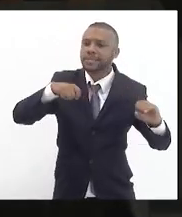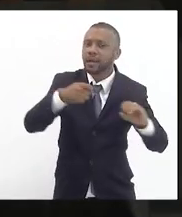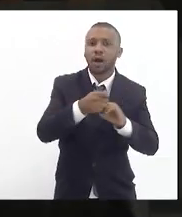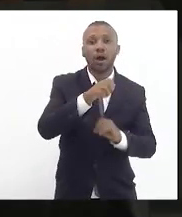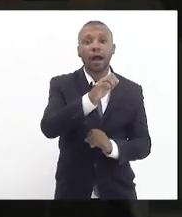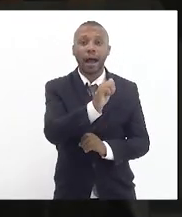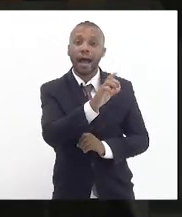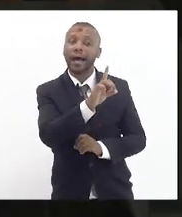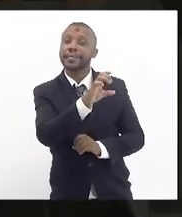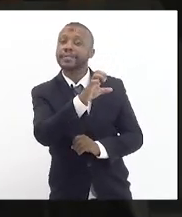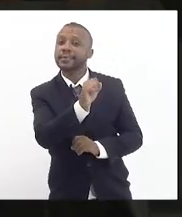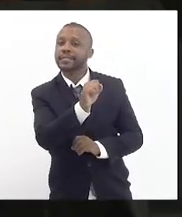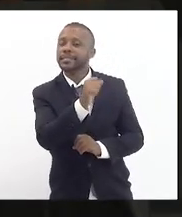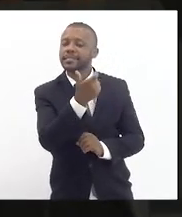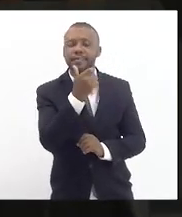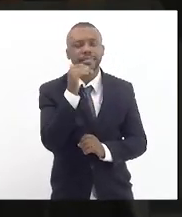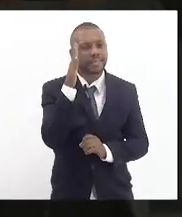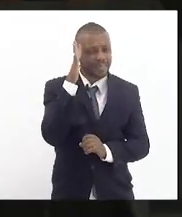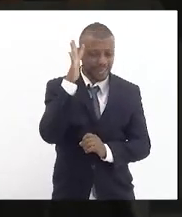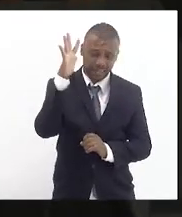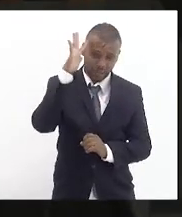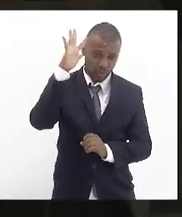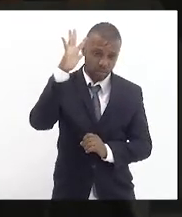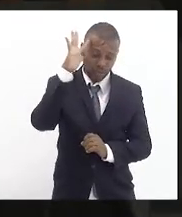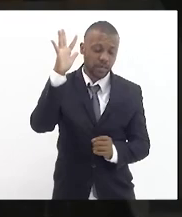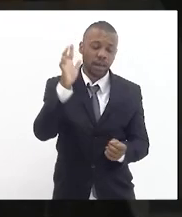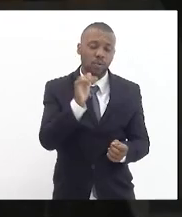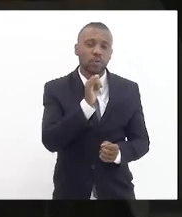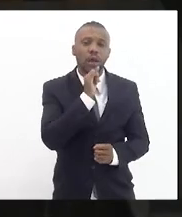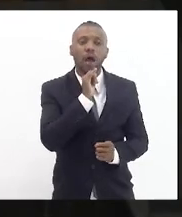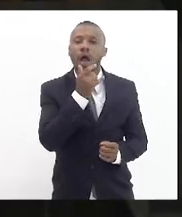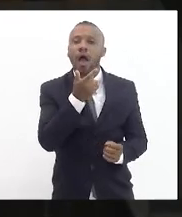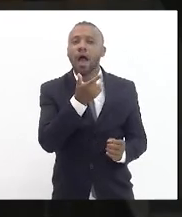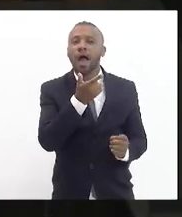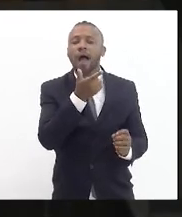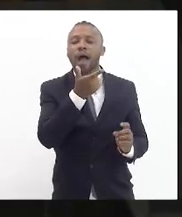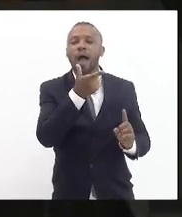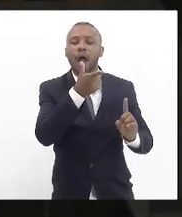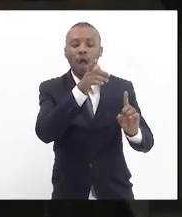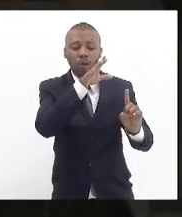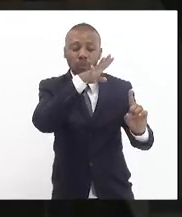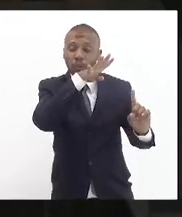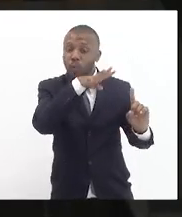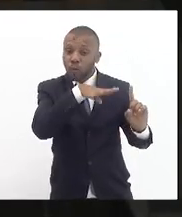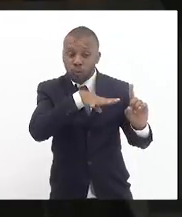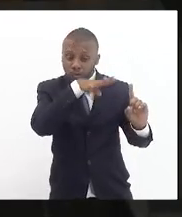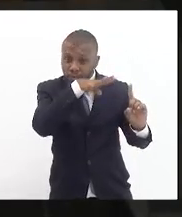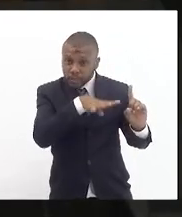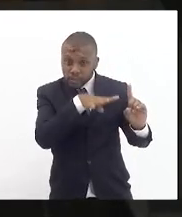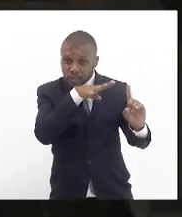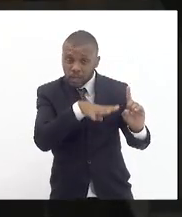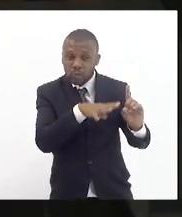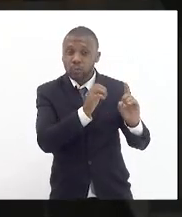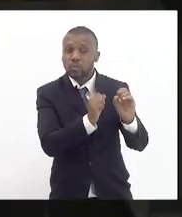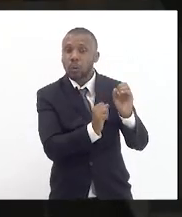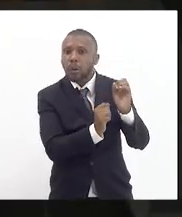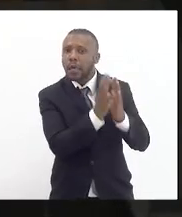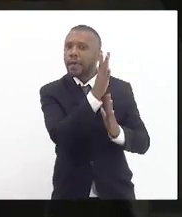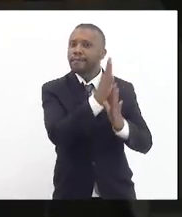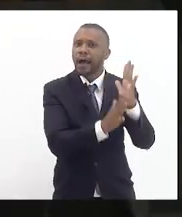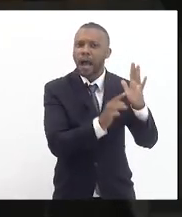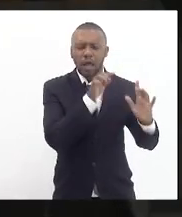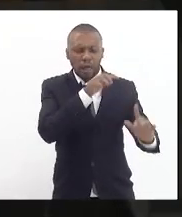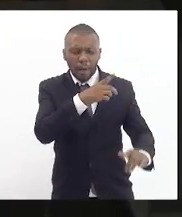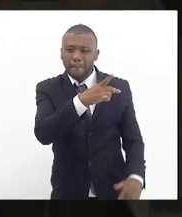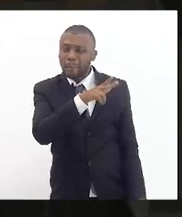a Kim tese Esse é o senhor dos infernos e ninguém diz conjura